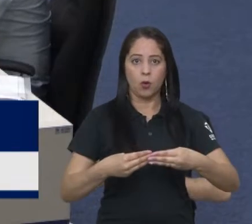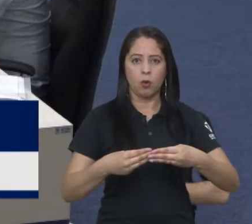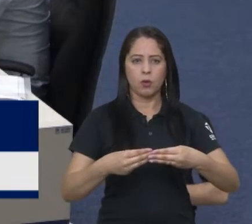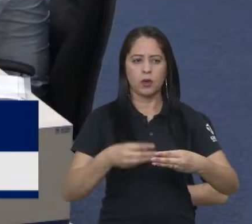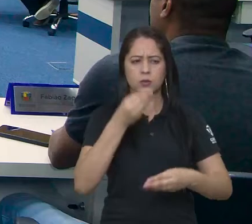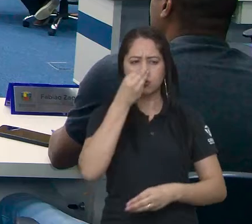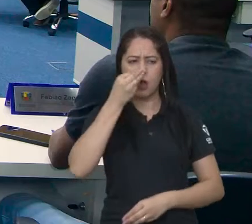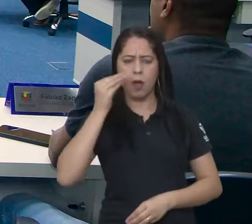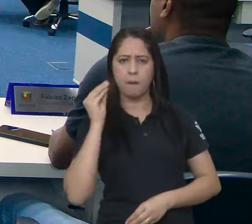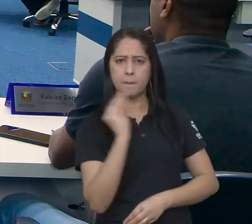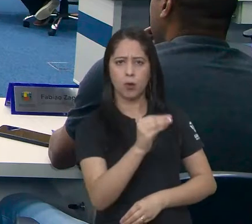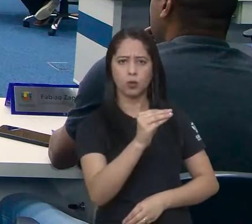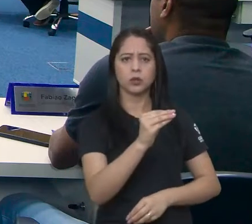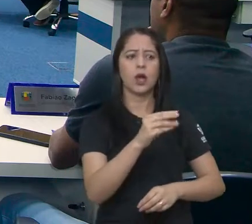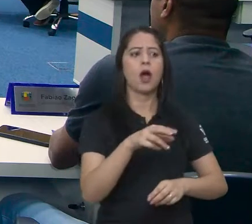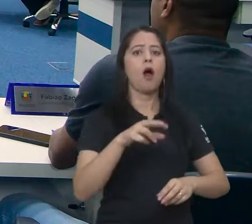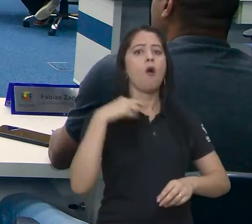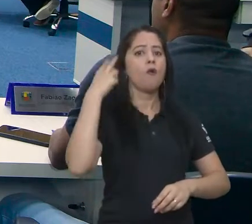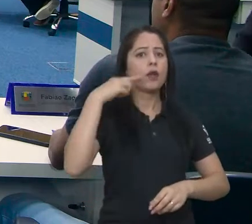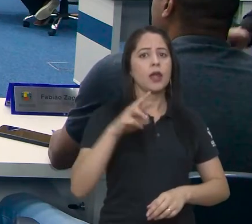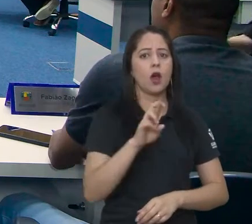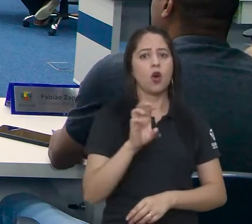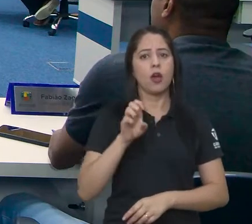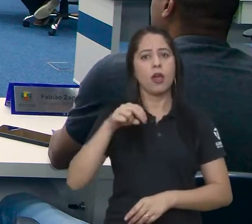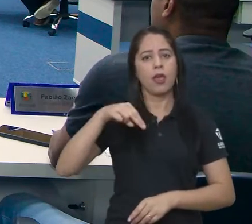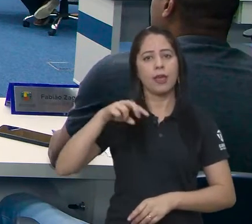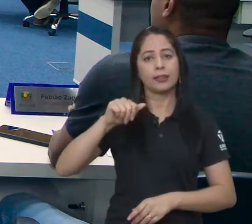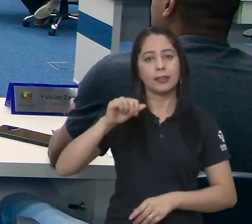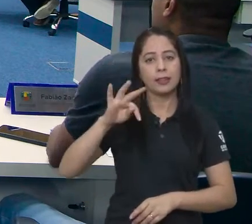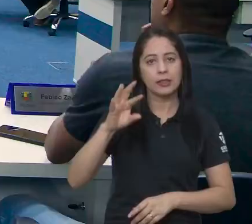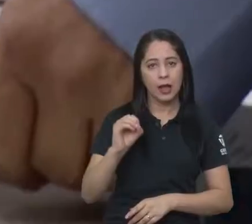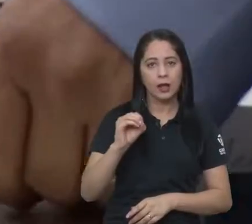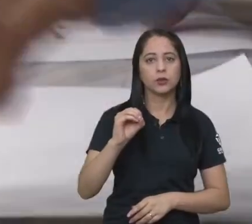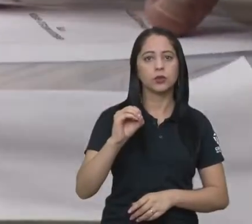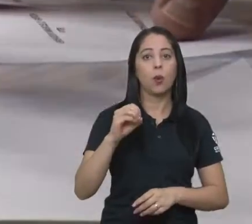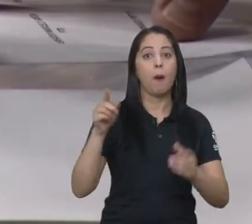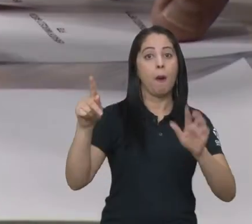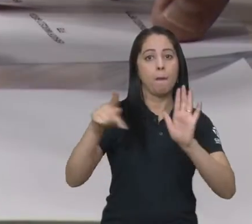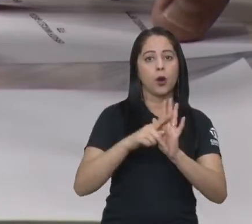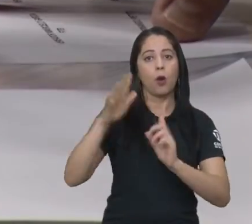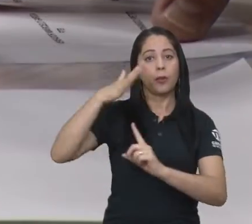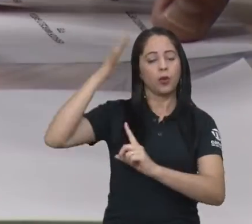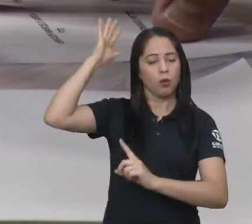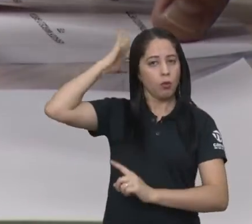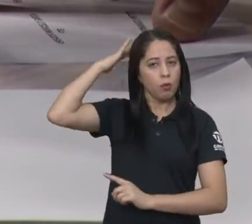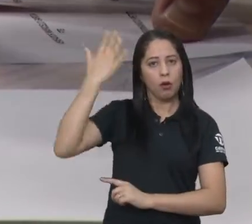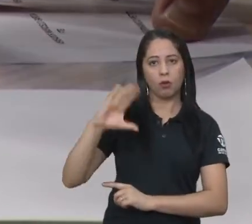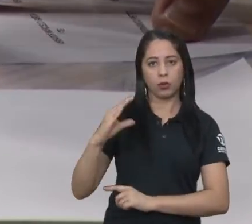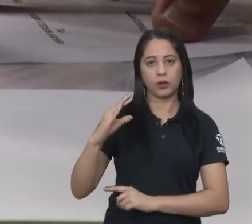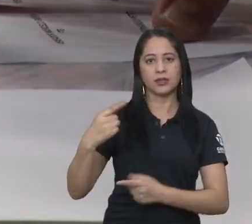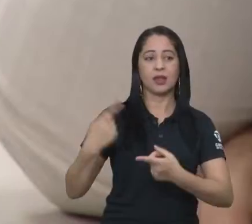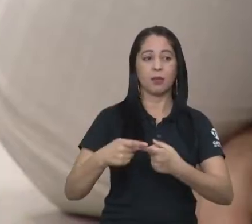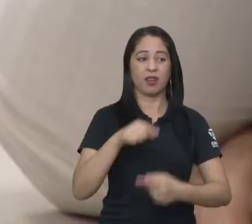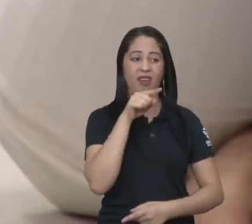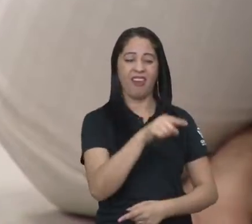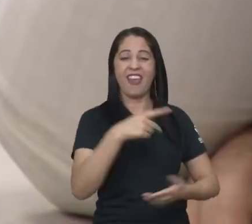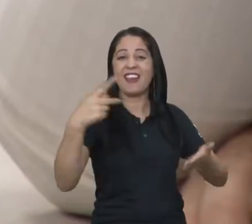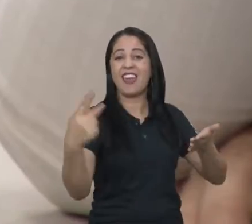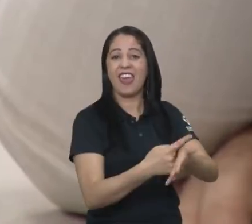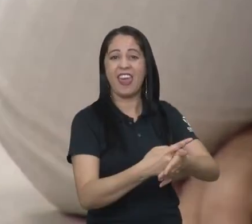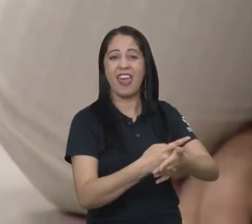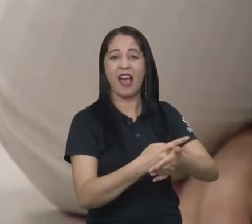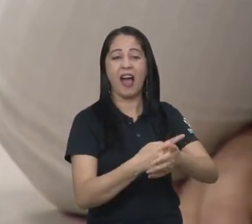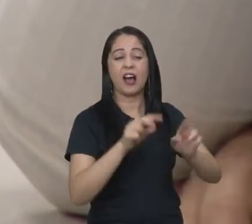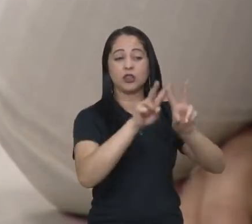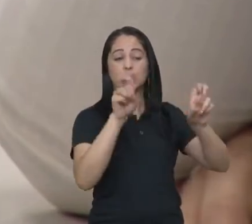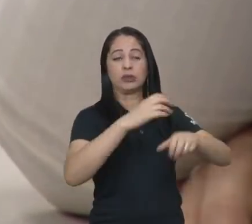manifesta repúdio pela cassação do mandato do vereador Renato Freitas, pela Câmara Municipal de Curitiba, por quebra de